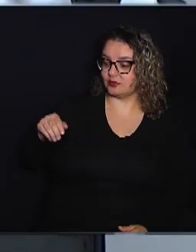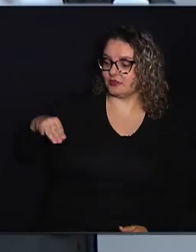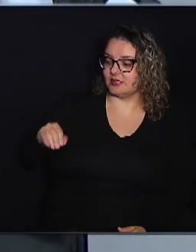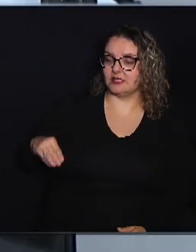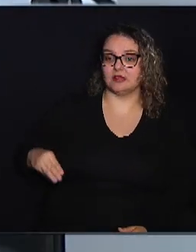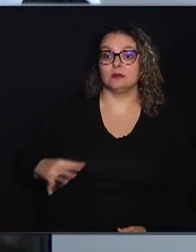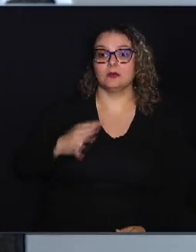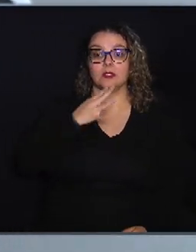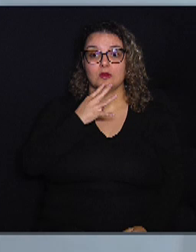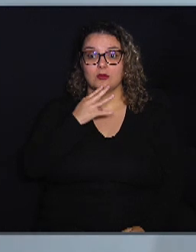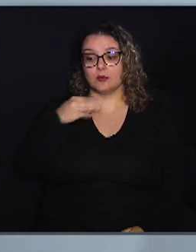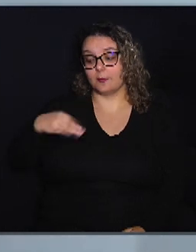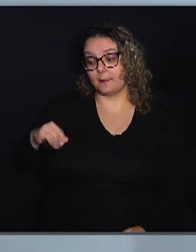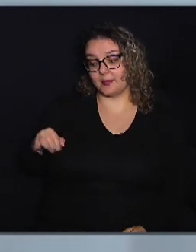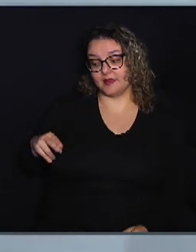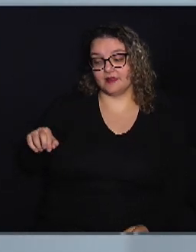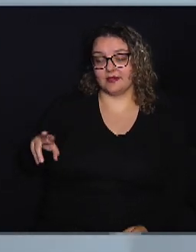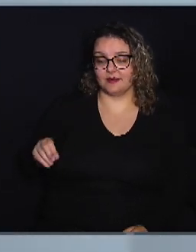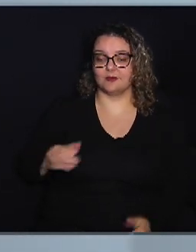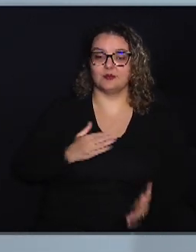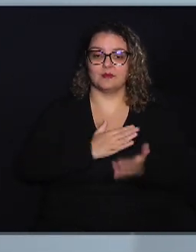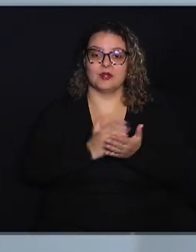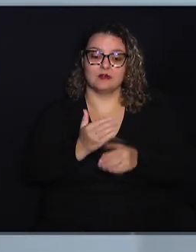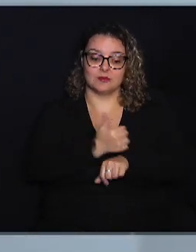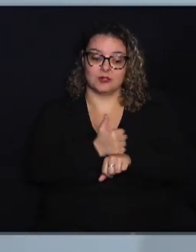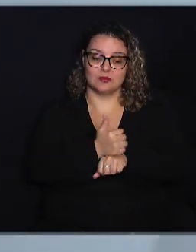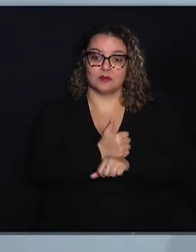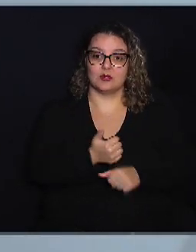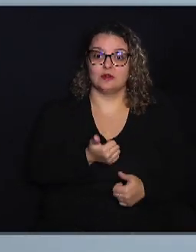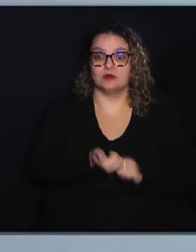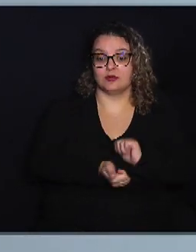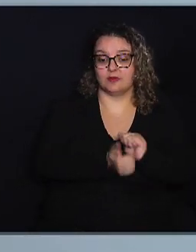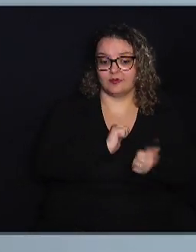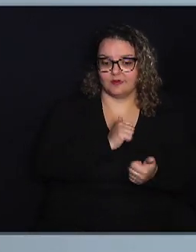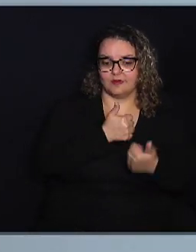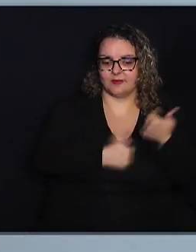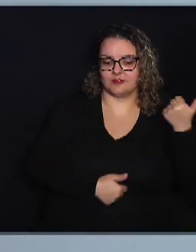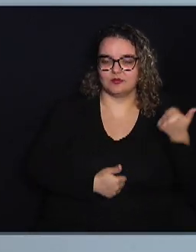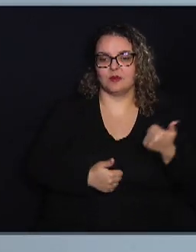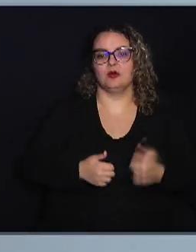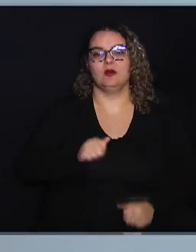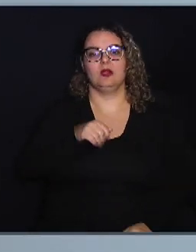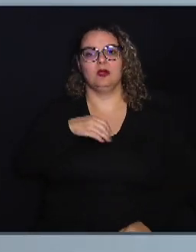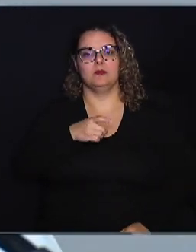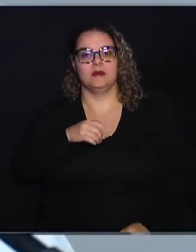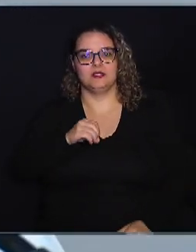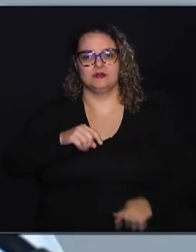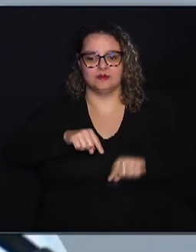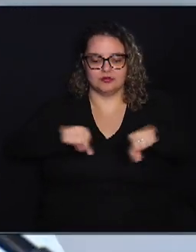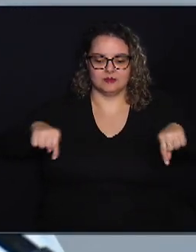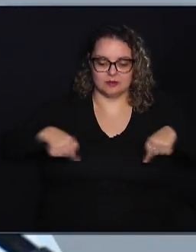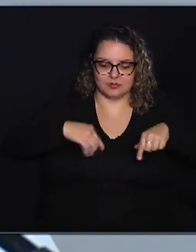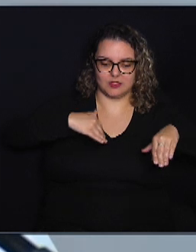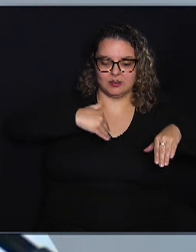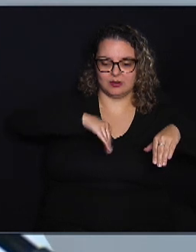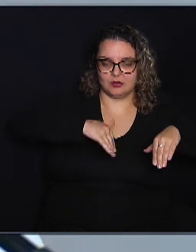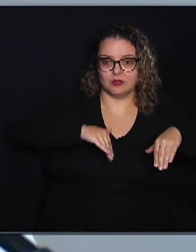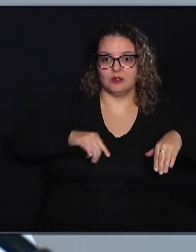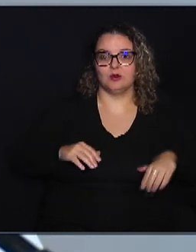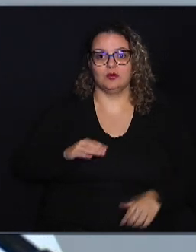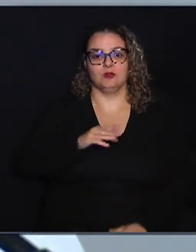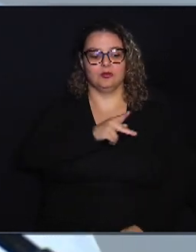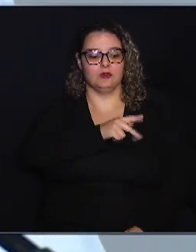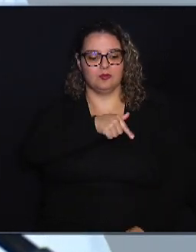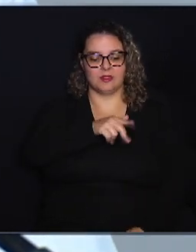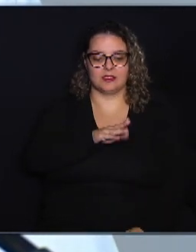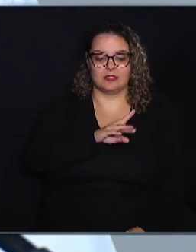mais conhecido como Mineiro, começou sua carreira no futebol amador campineiro, jogando como meio-campo no time de base do Parque Brasília Futebol